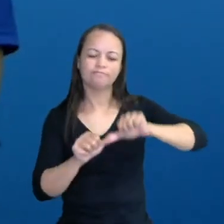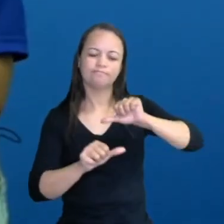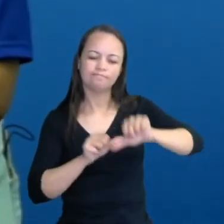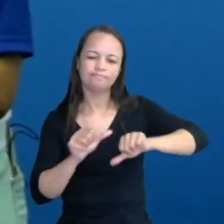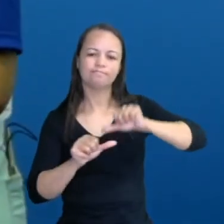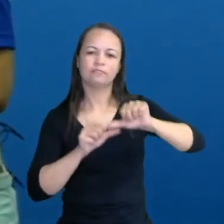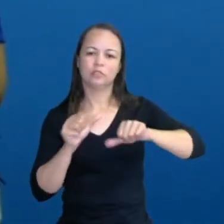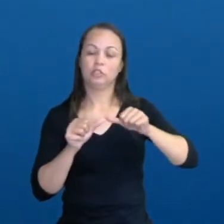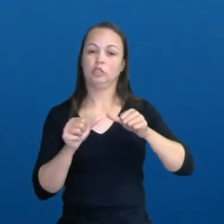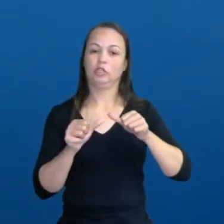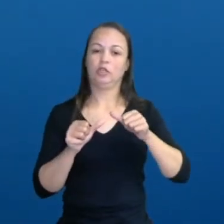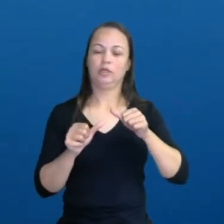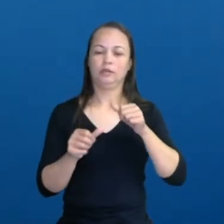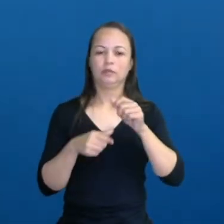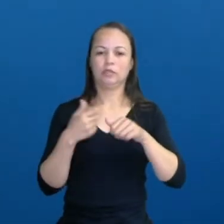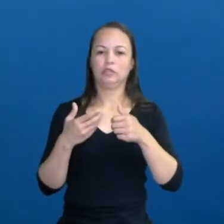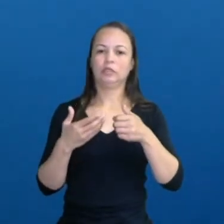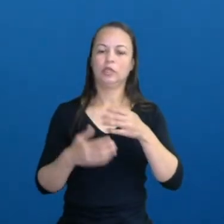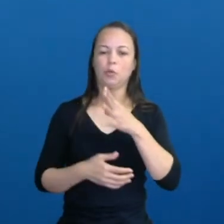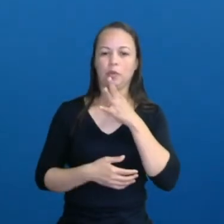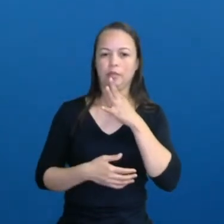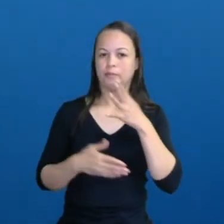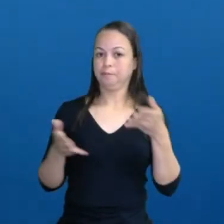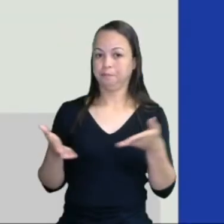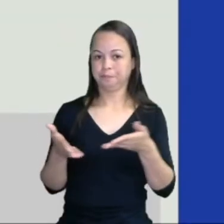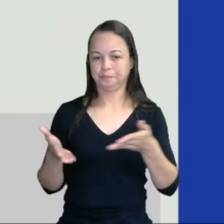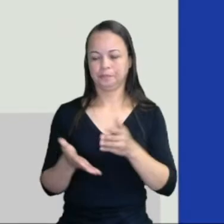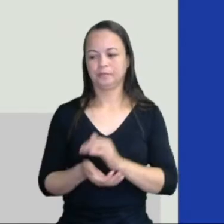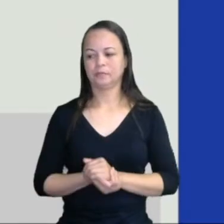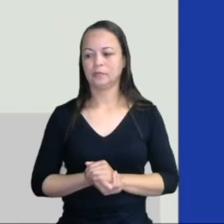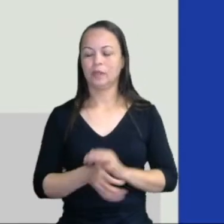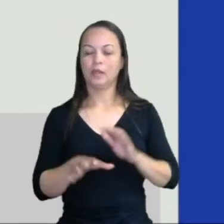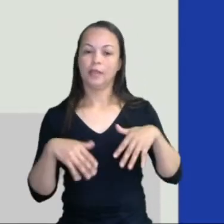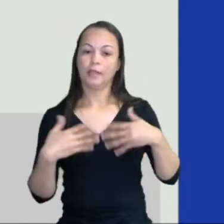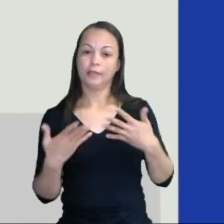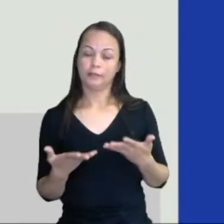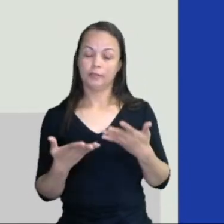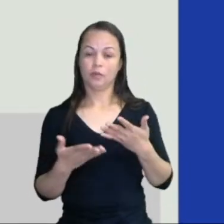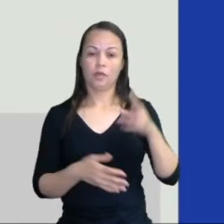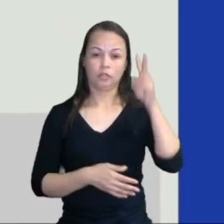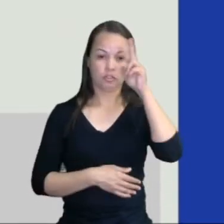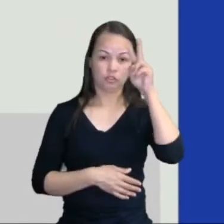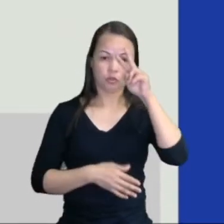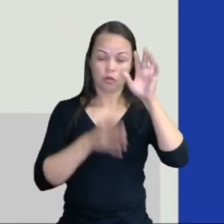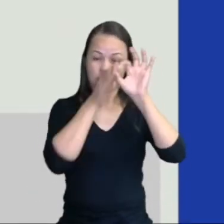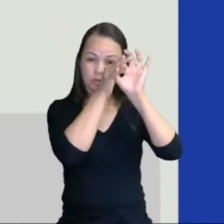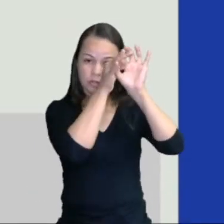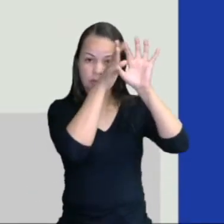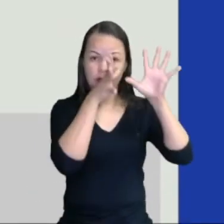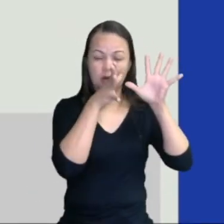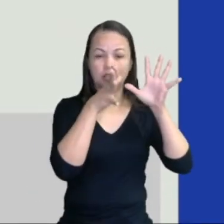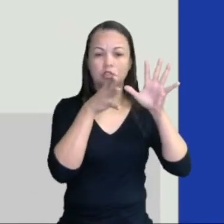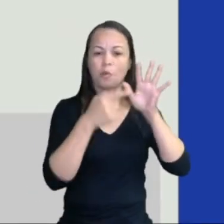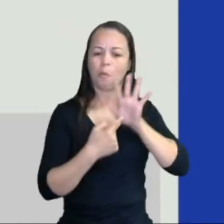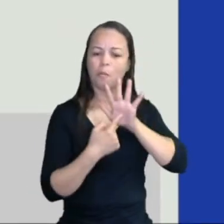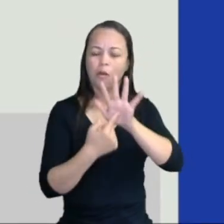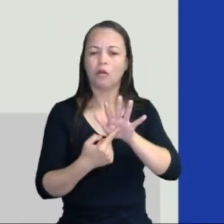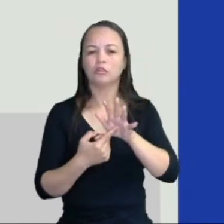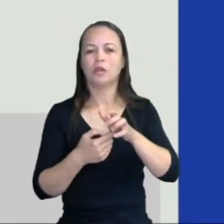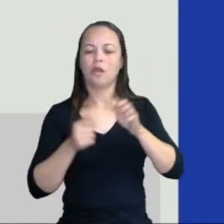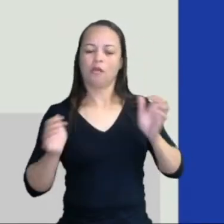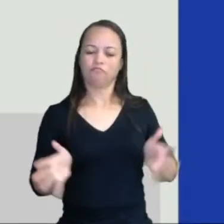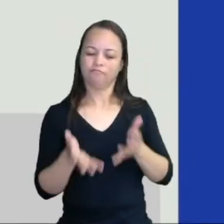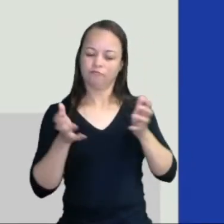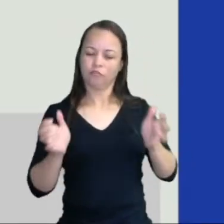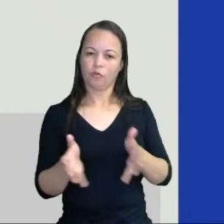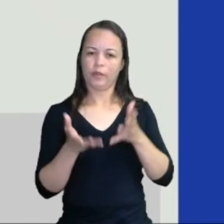que conhecemos hoje, ok? Então, a história do liberalismo aponta que há